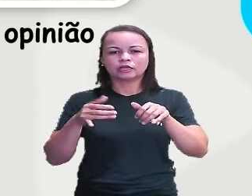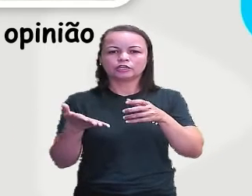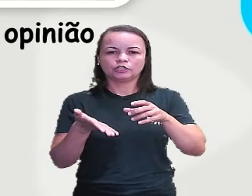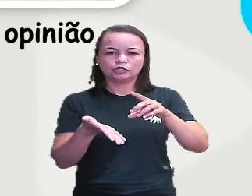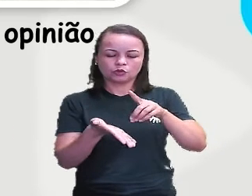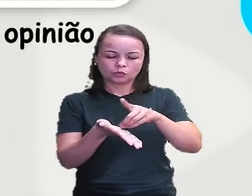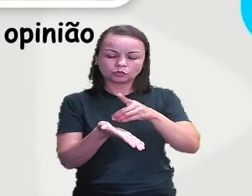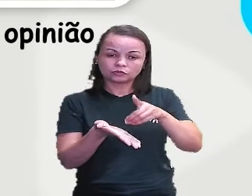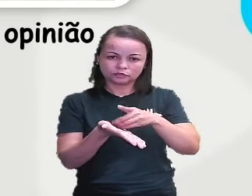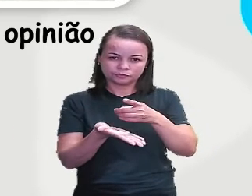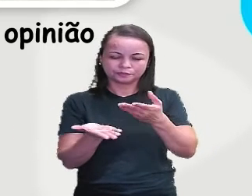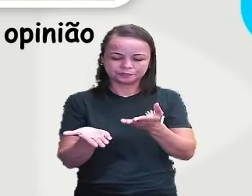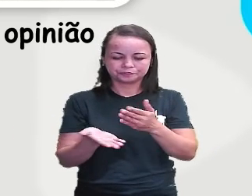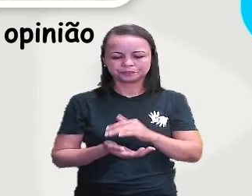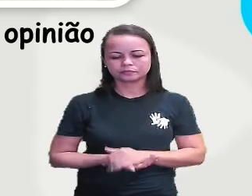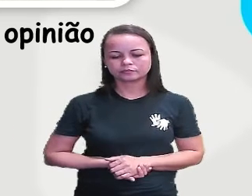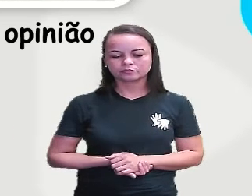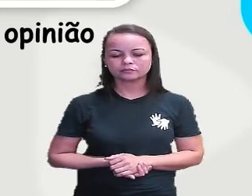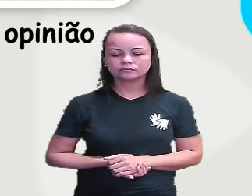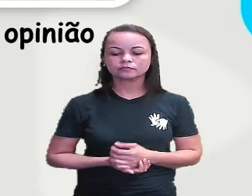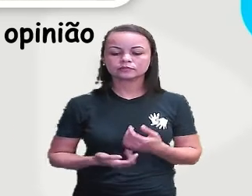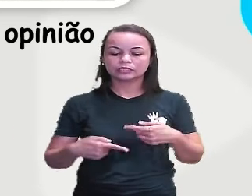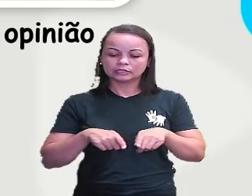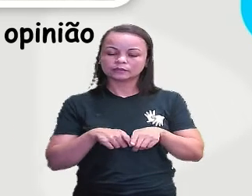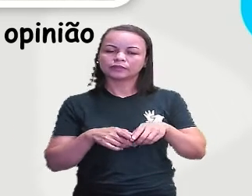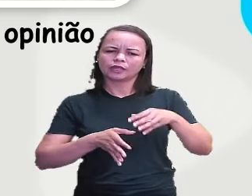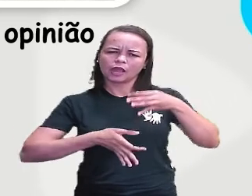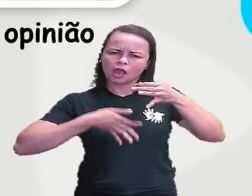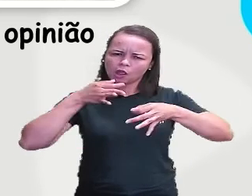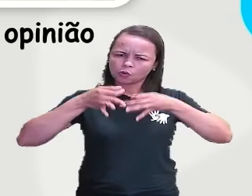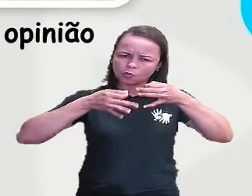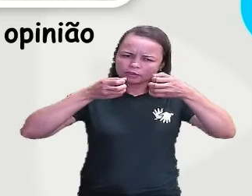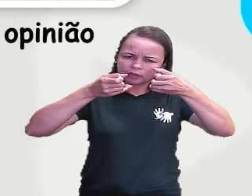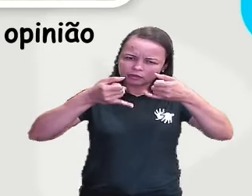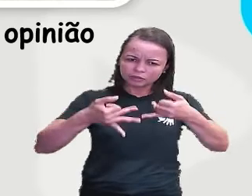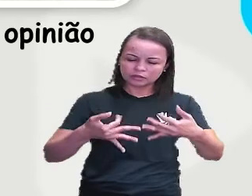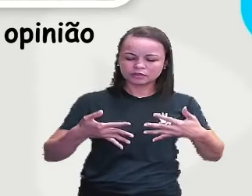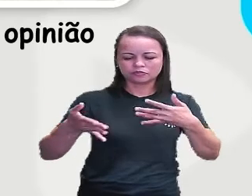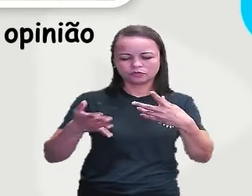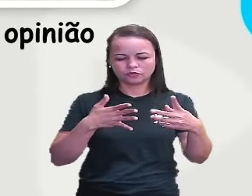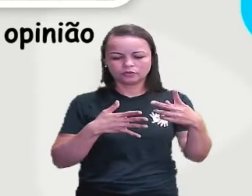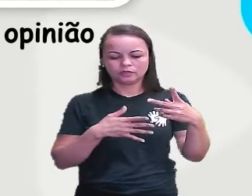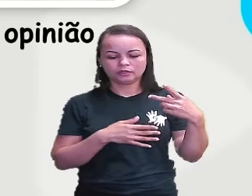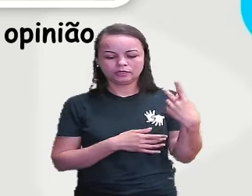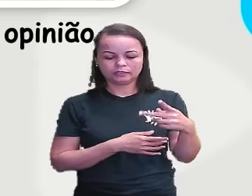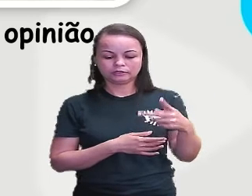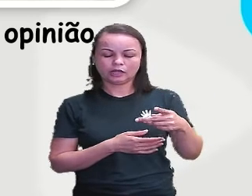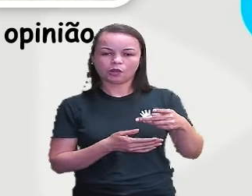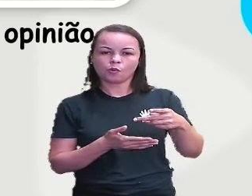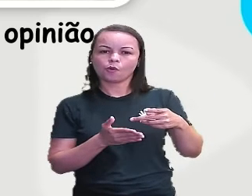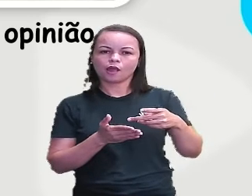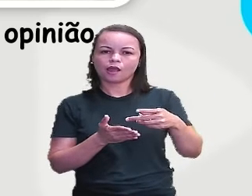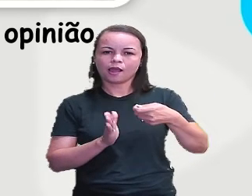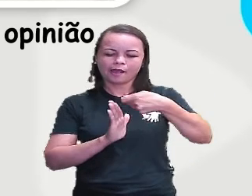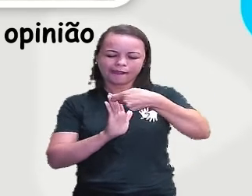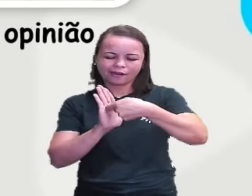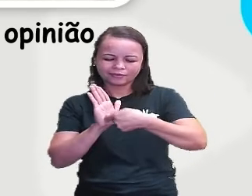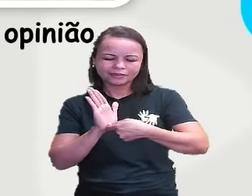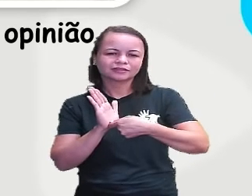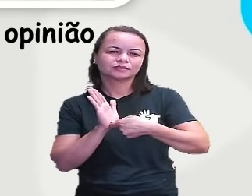Temos também os gêneros textuais em textos argumentativos. Então, a redação é um gênero